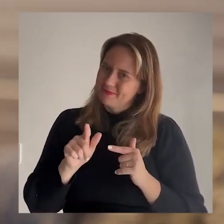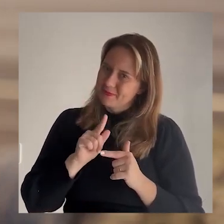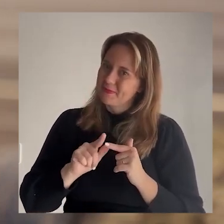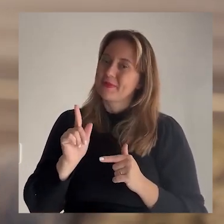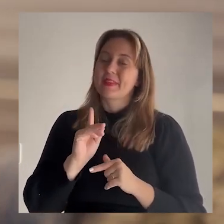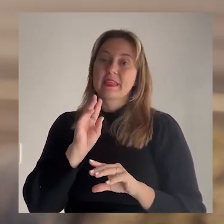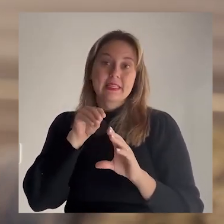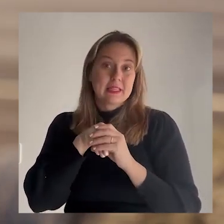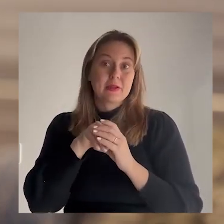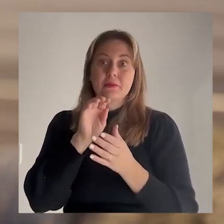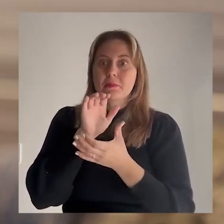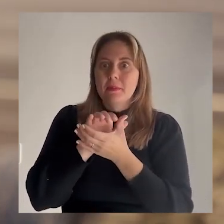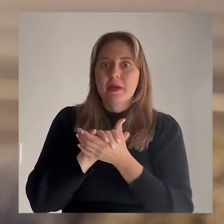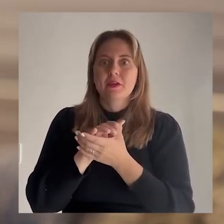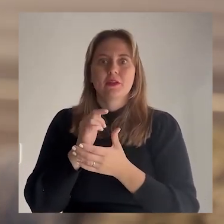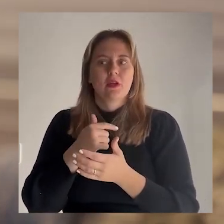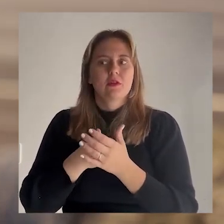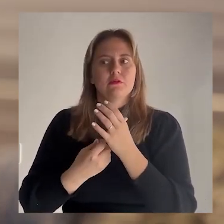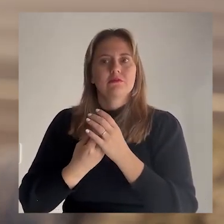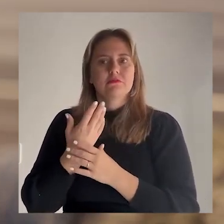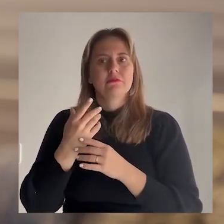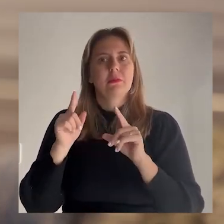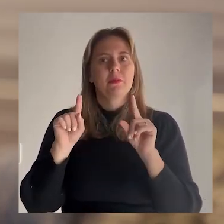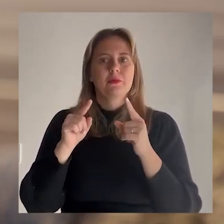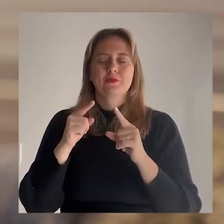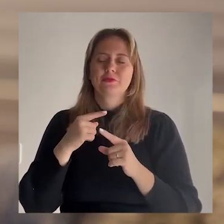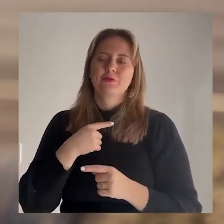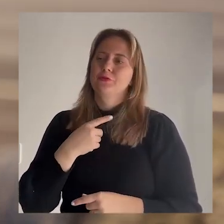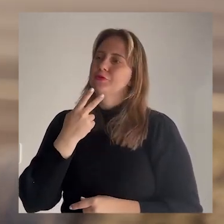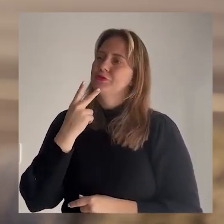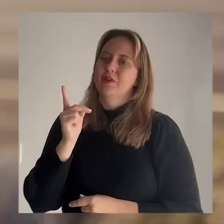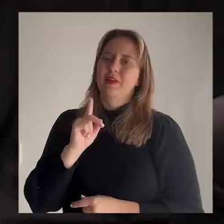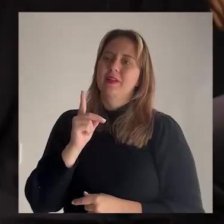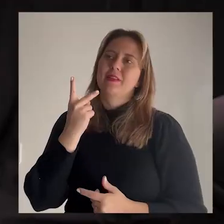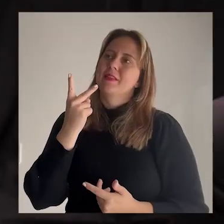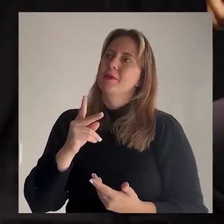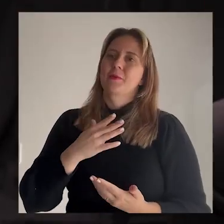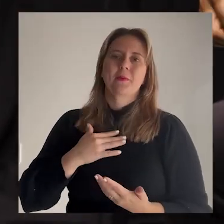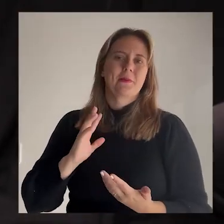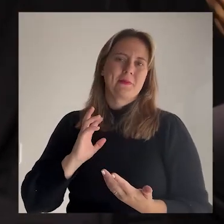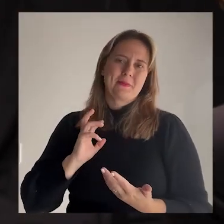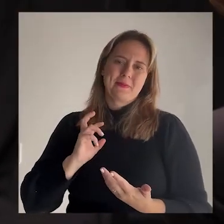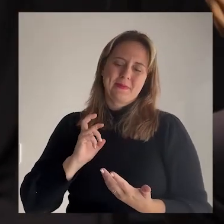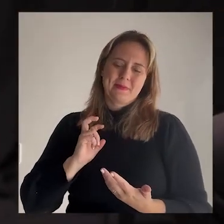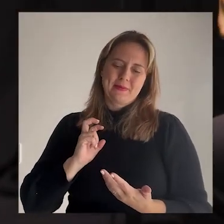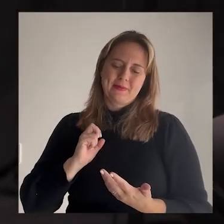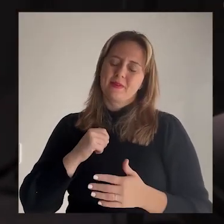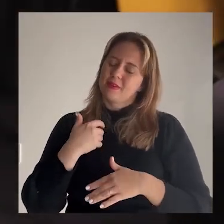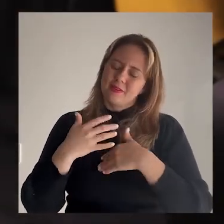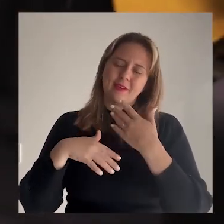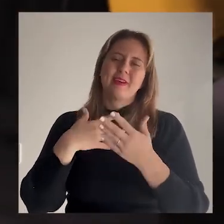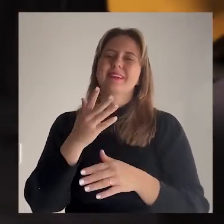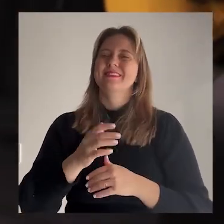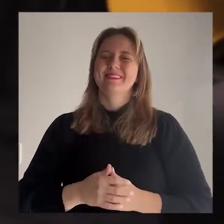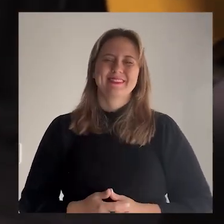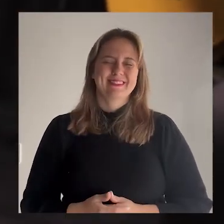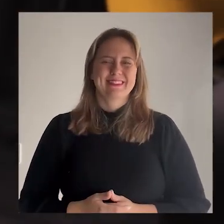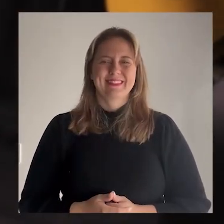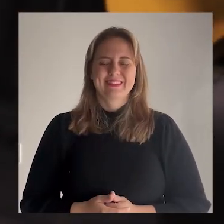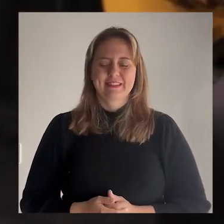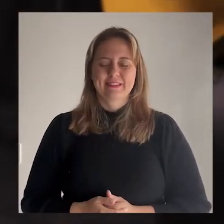história do casamento que foi criada essa música. Não vou negar que não é teu, meu amor. E aí por aí vai.